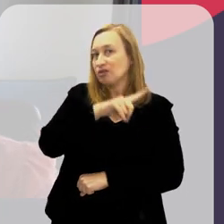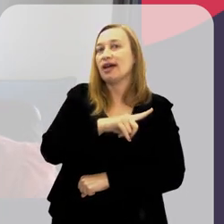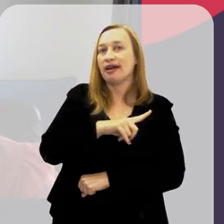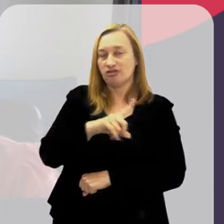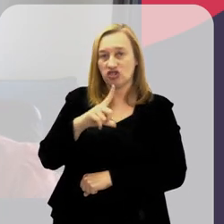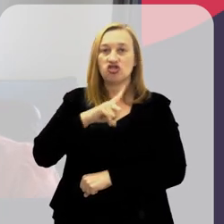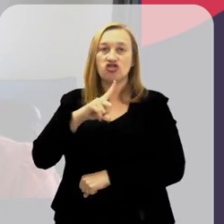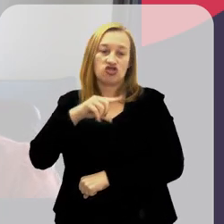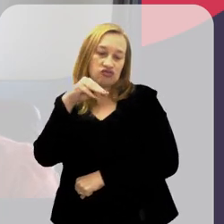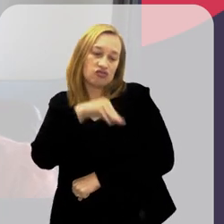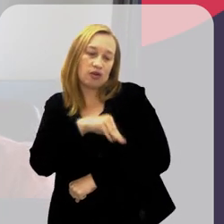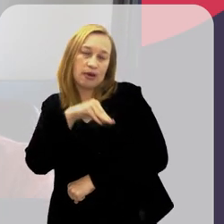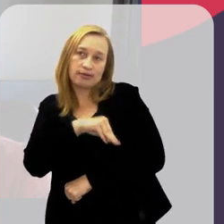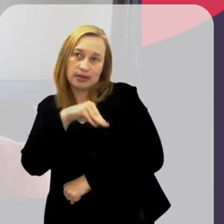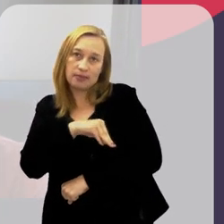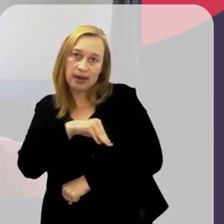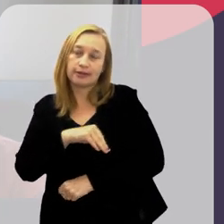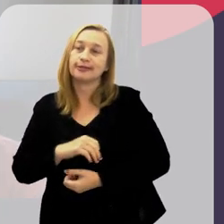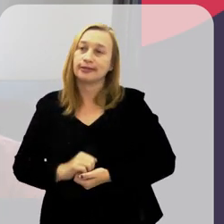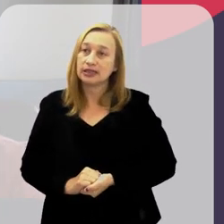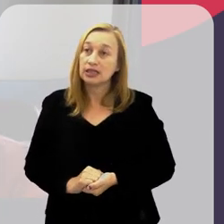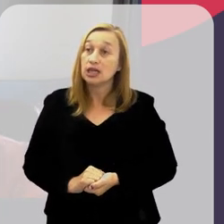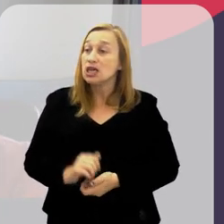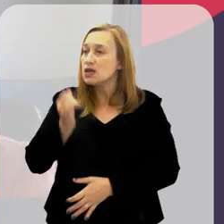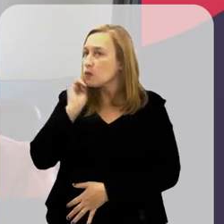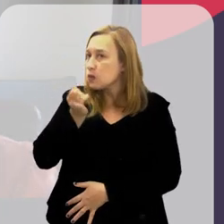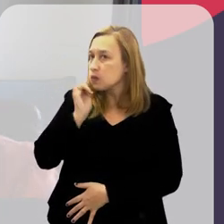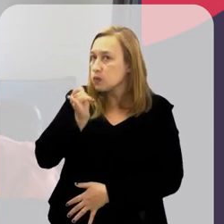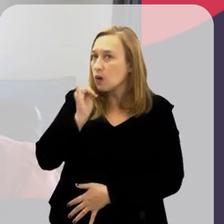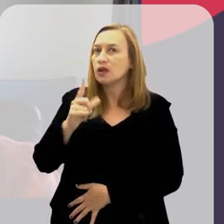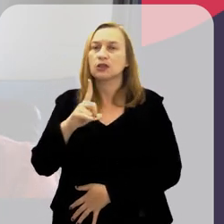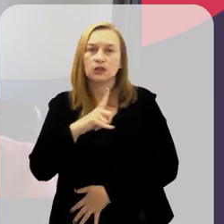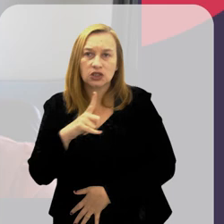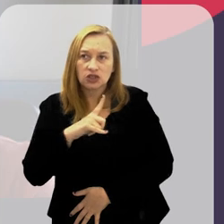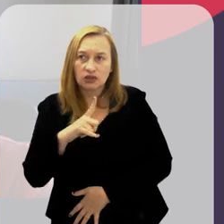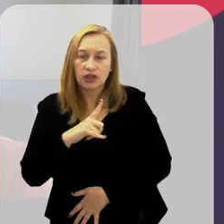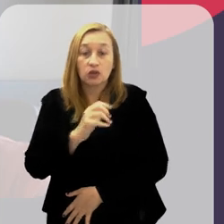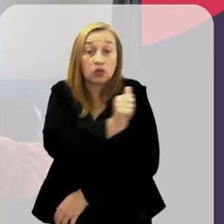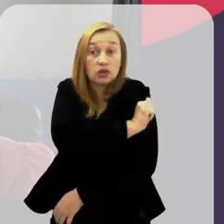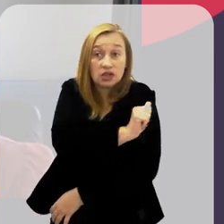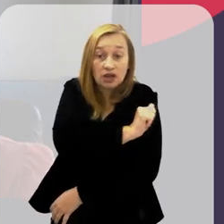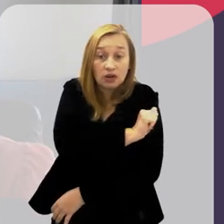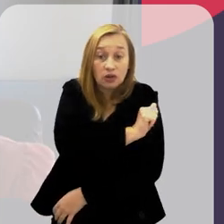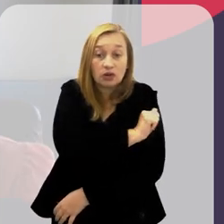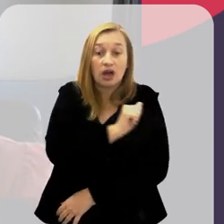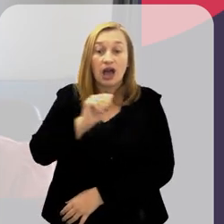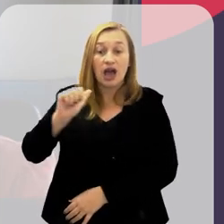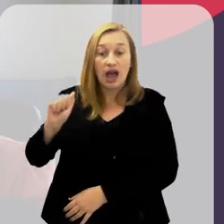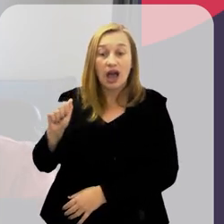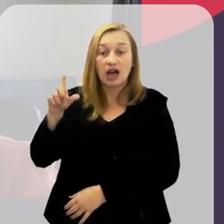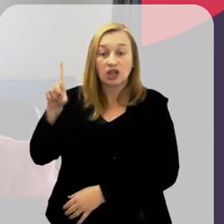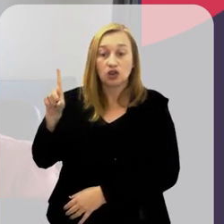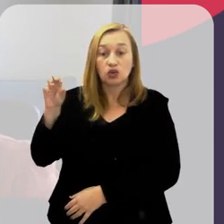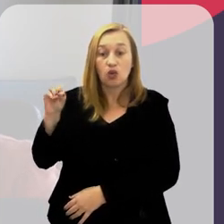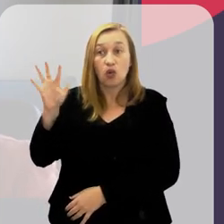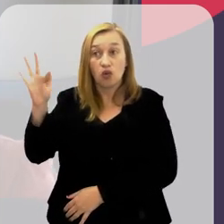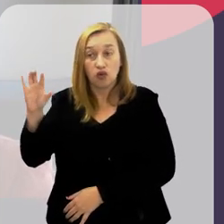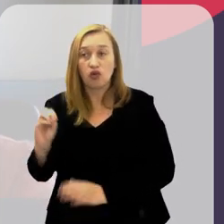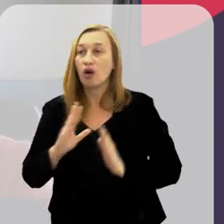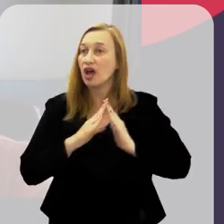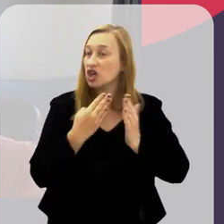com a disciplina. E eu acho que esse, nos relatos que nós tivemos dos alunos da Adolfo, esse